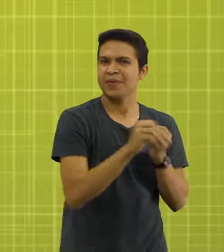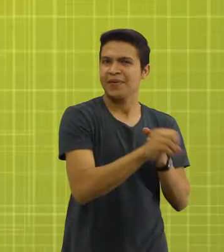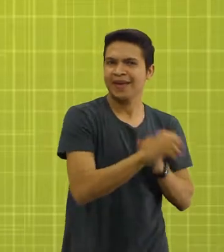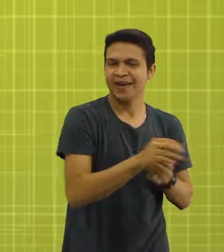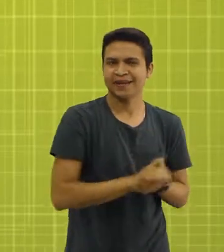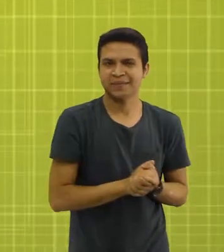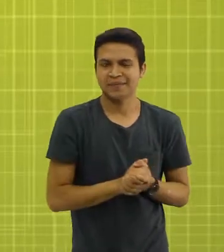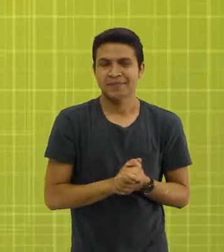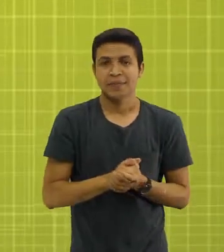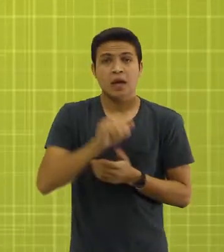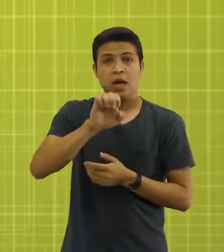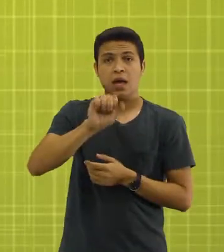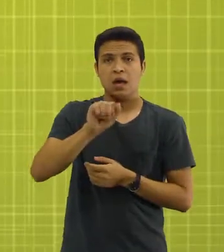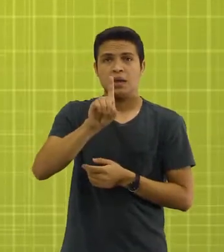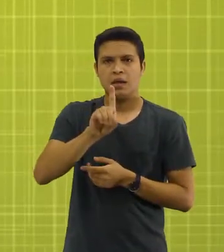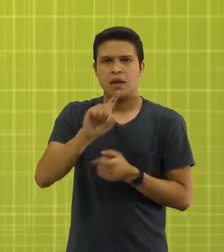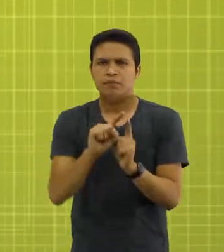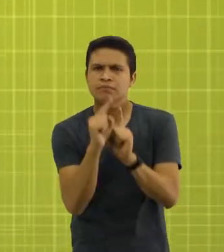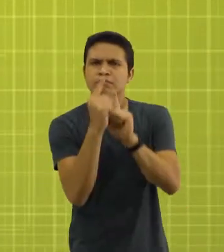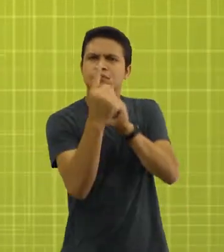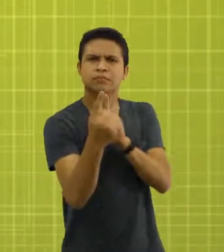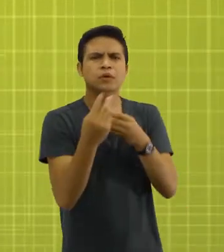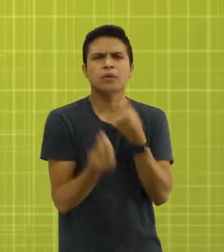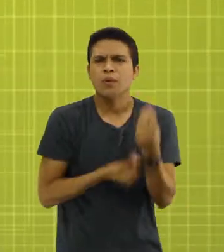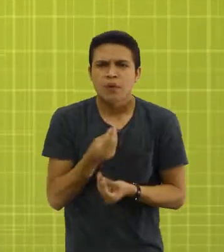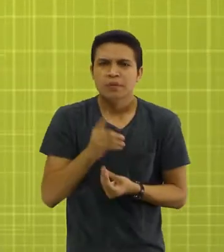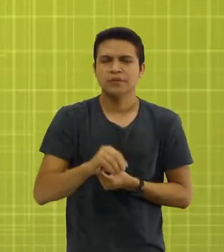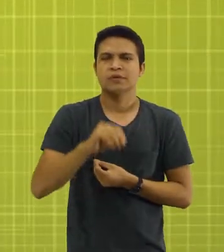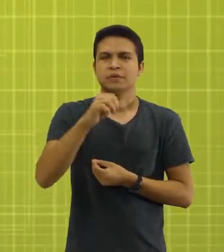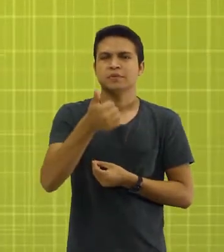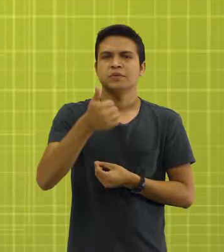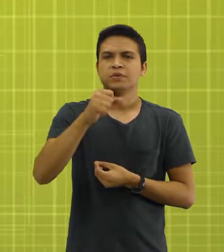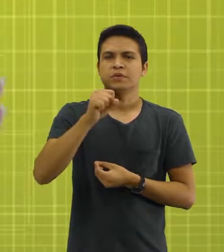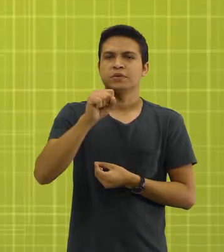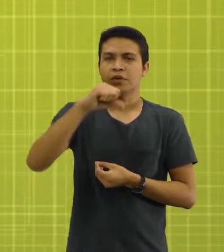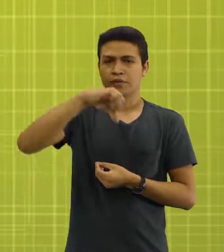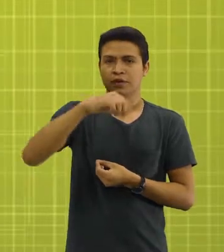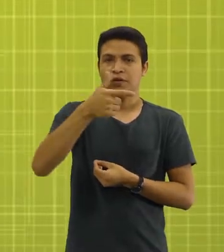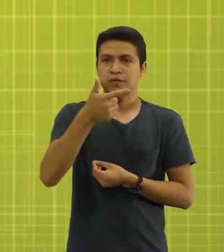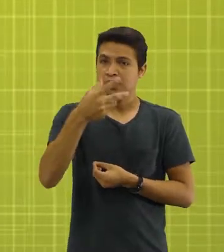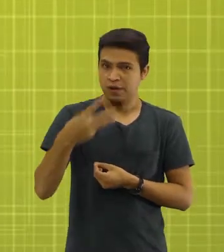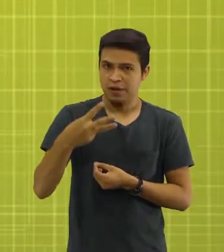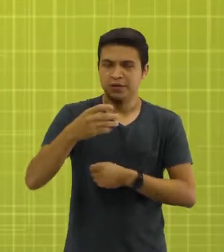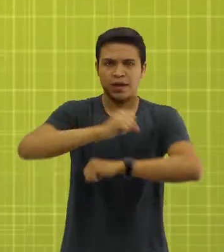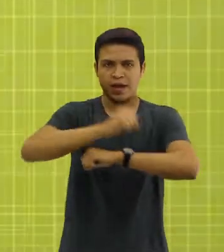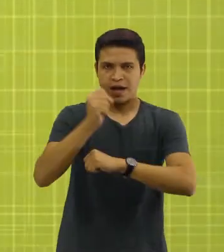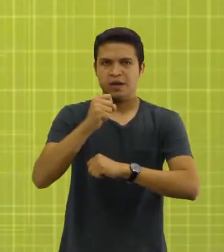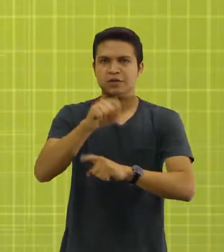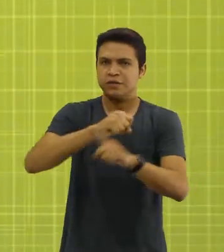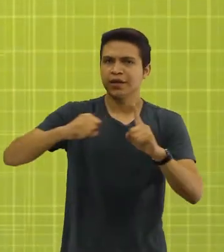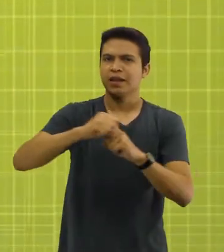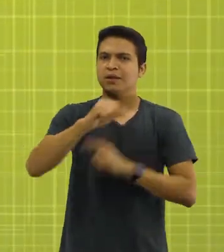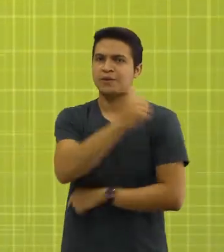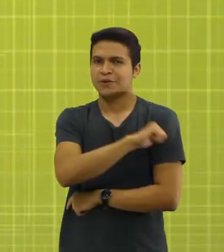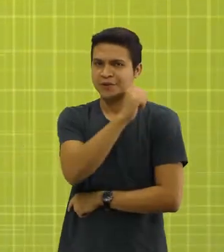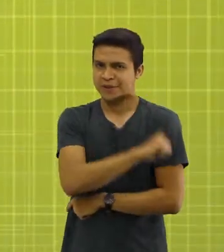EAD, pelo ensino radiofônico brasileiro, teve início em 1923, a Rádio Sociedade do Rio de Janeiro.